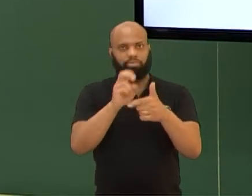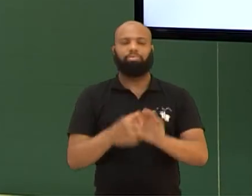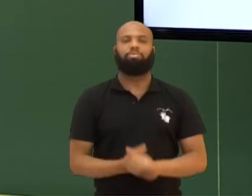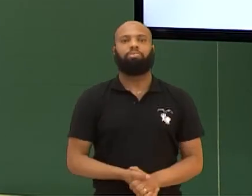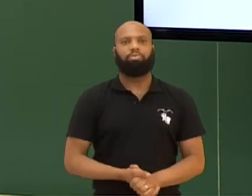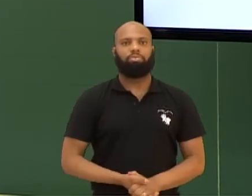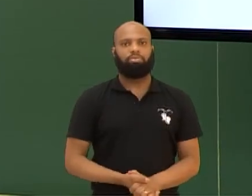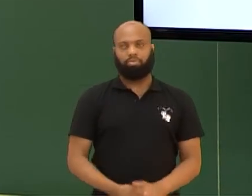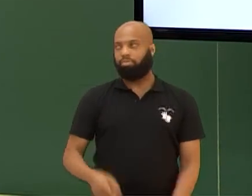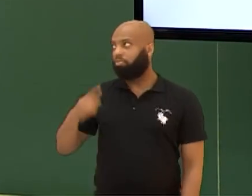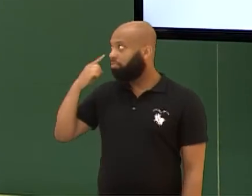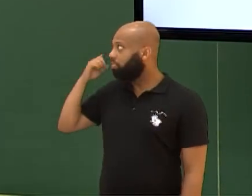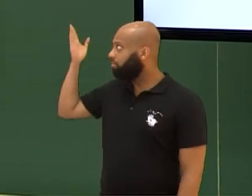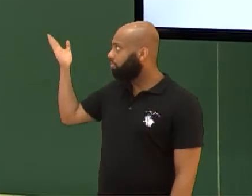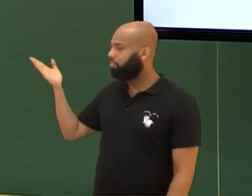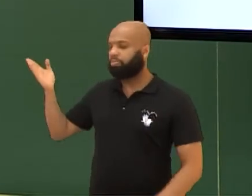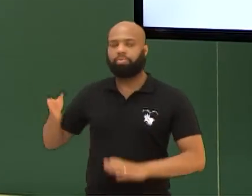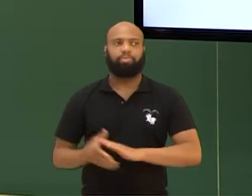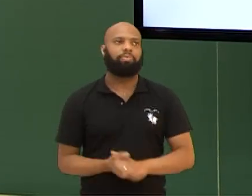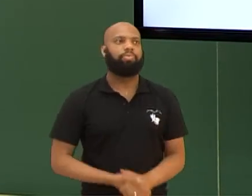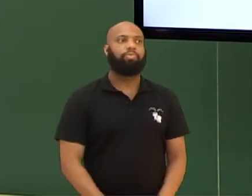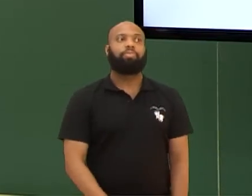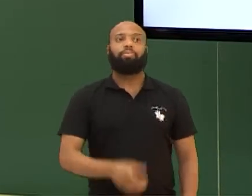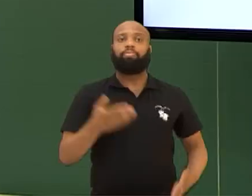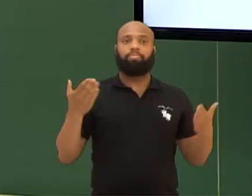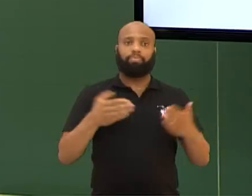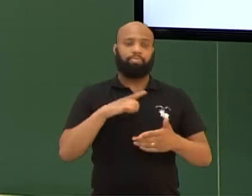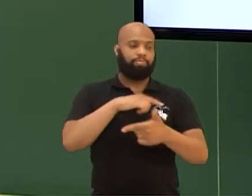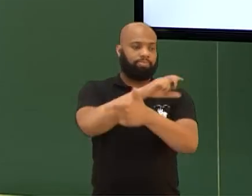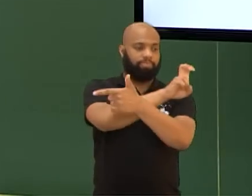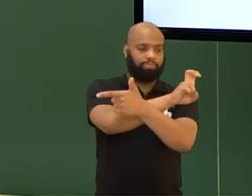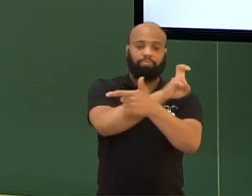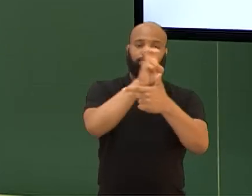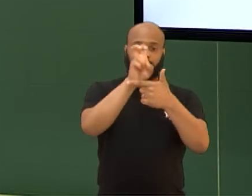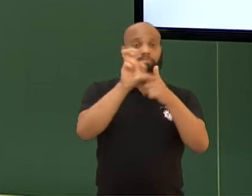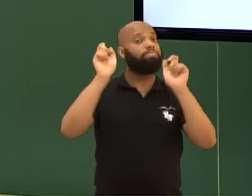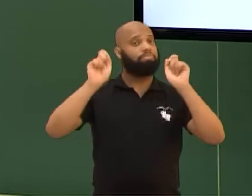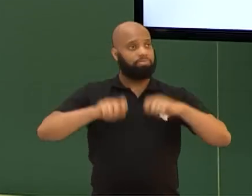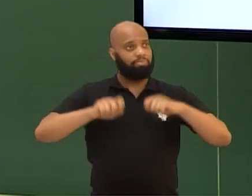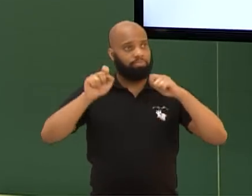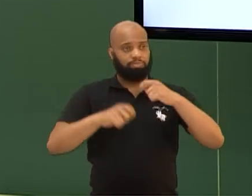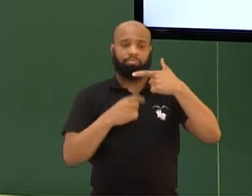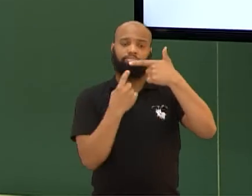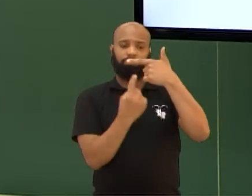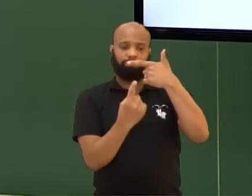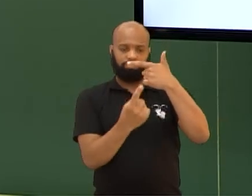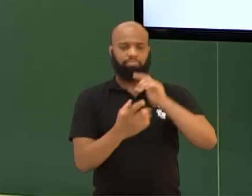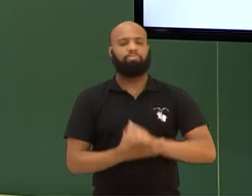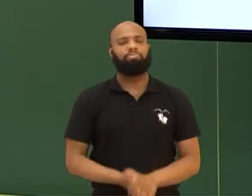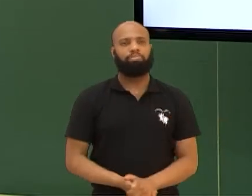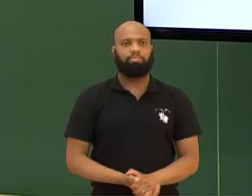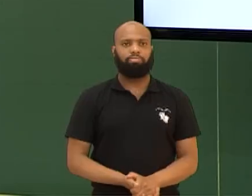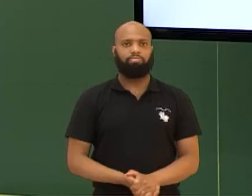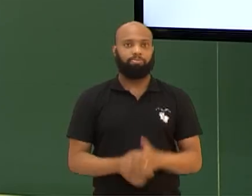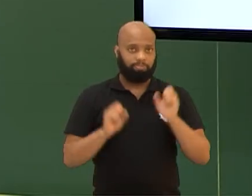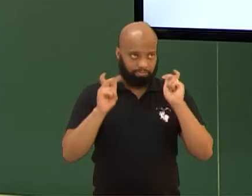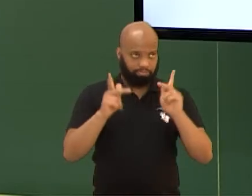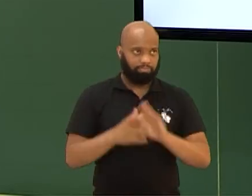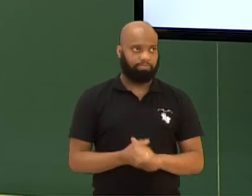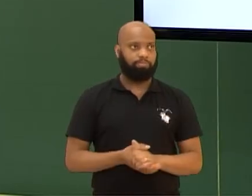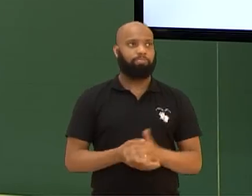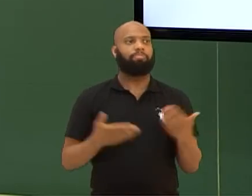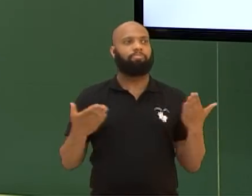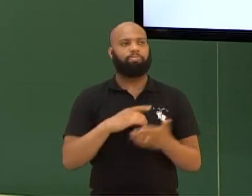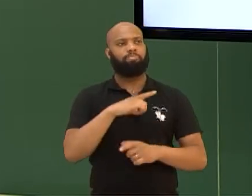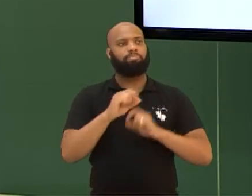regular, eu posso dividir por 5. 5 centenas dividido por 5 cabe uma vez. Tudo bem?